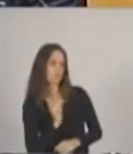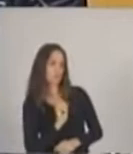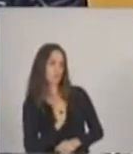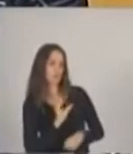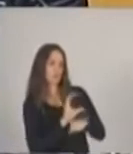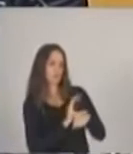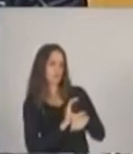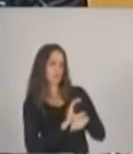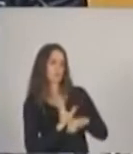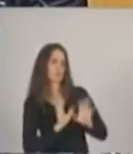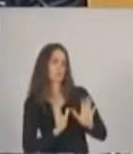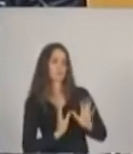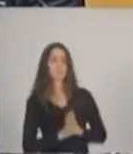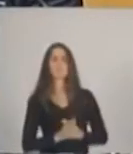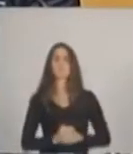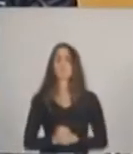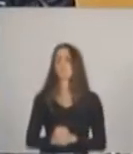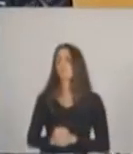Constitucional.